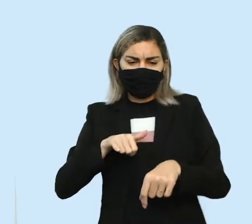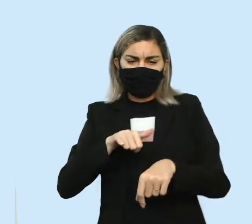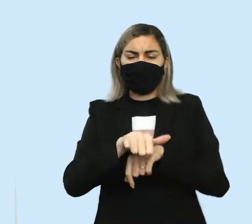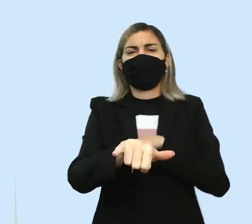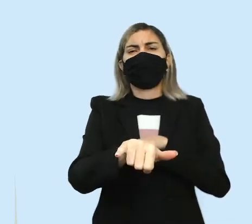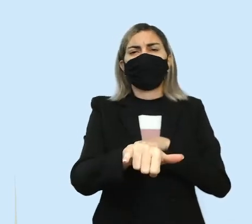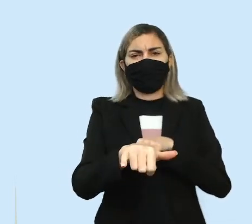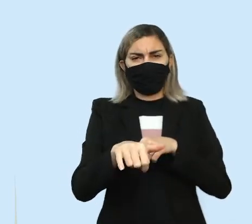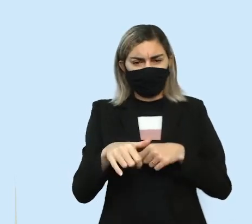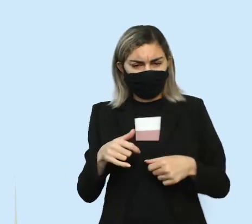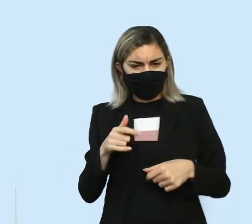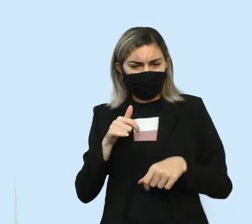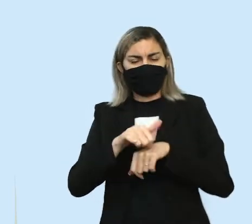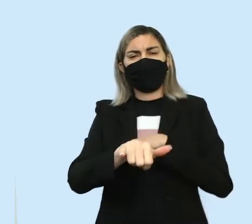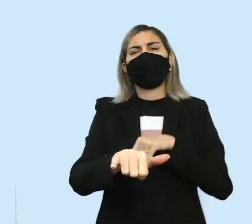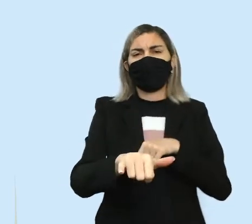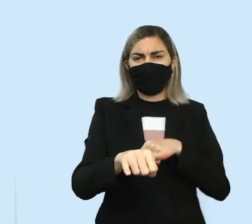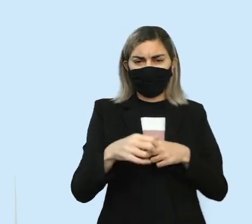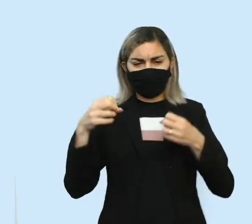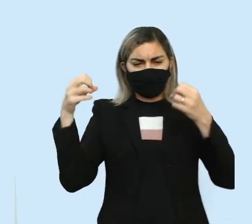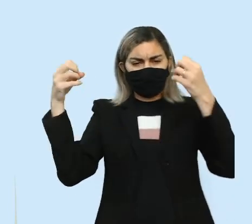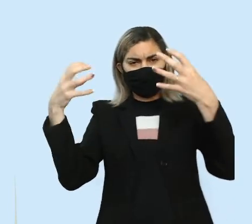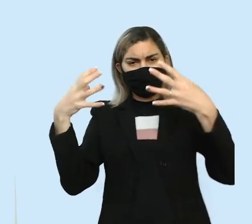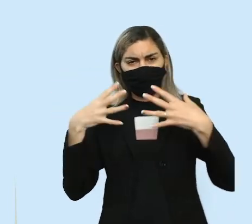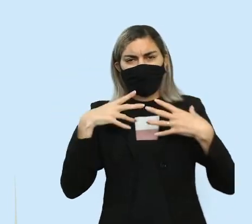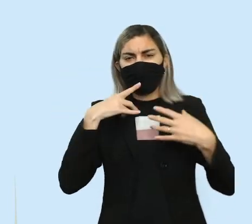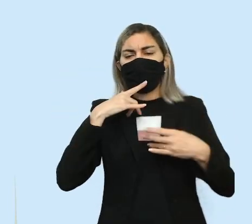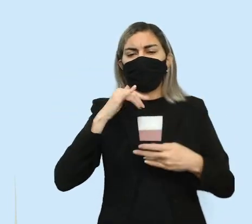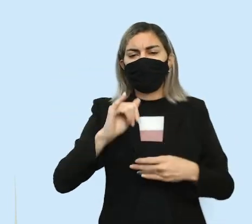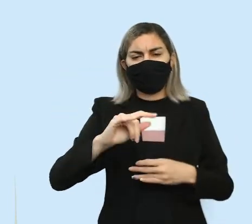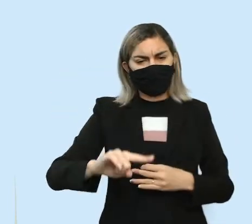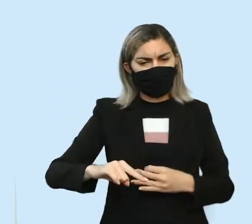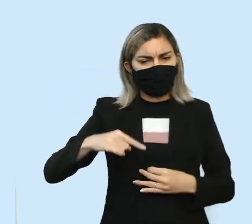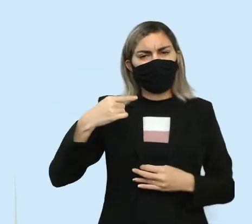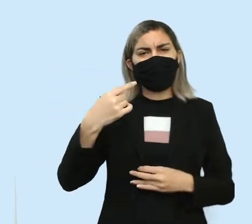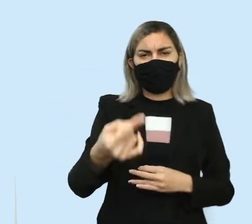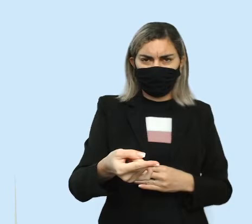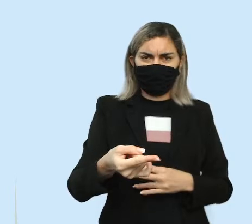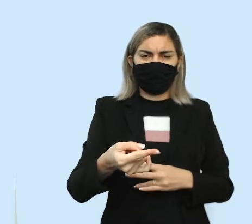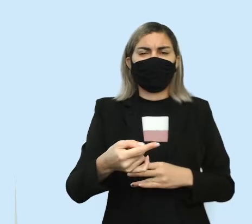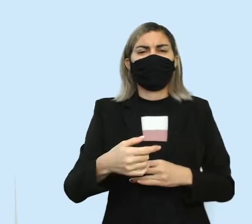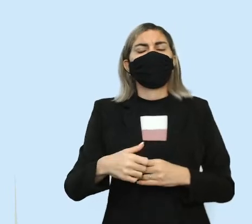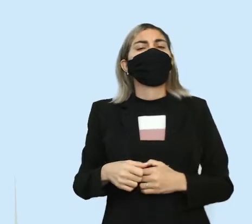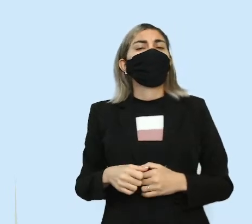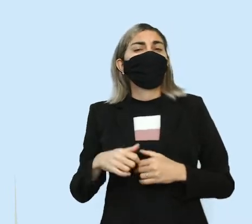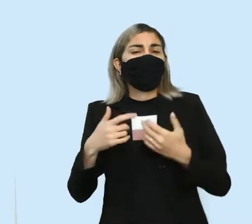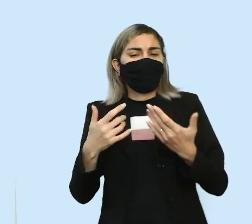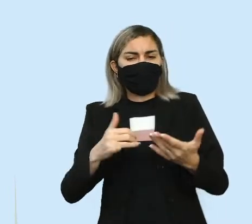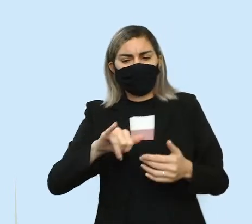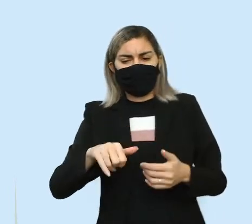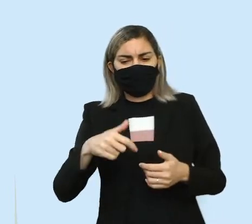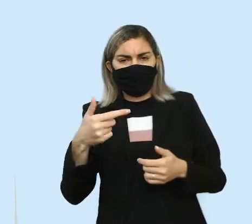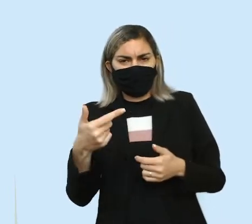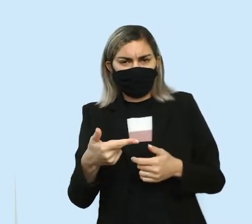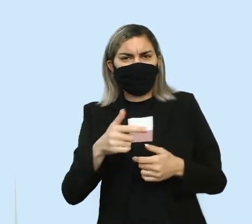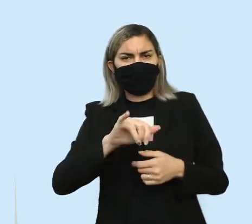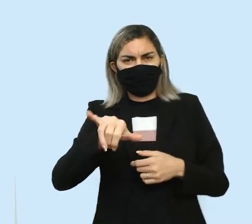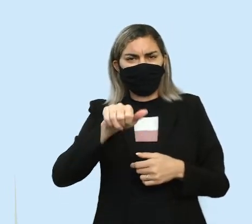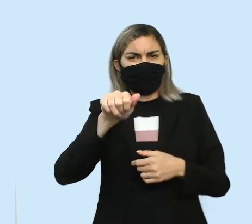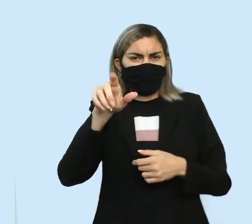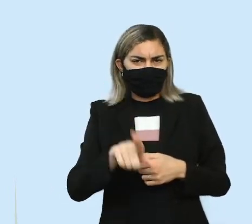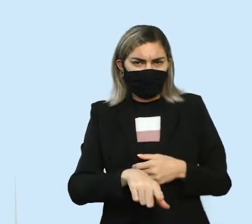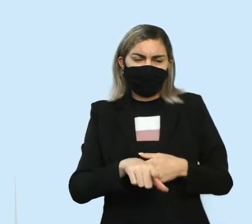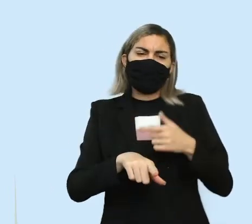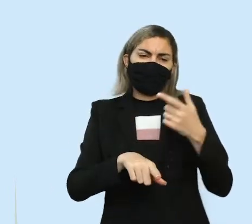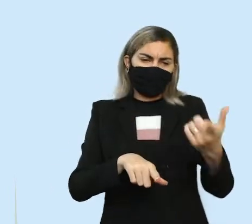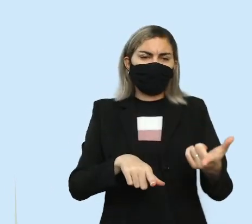gêmeos, e acaba conseguindo a bênção do pai, passando de certa forma o irmão para trás. Jacó será Israel, como a gente